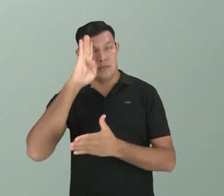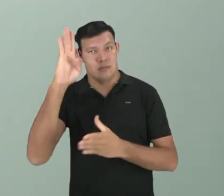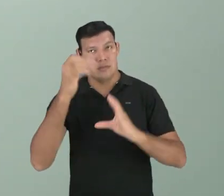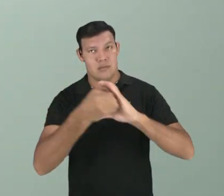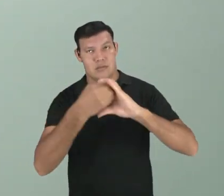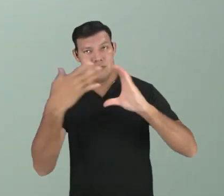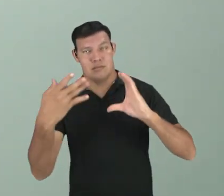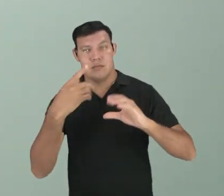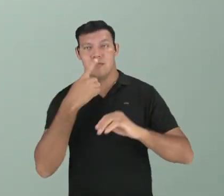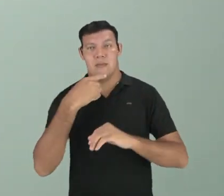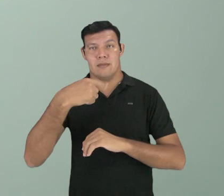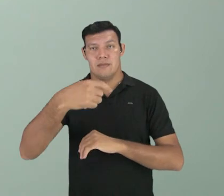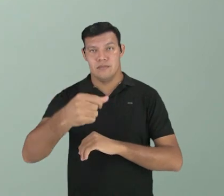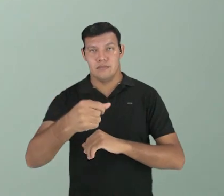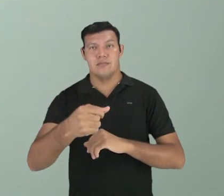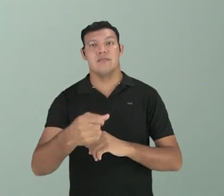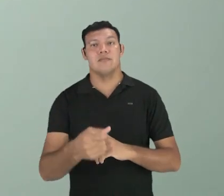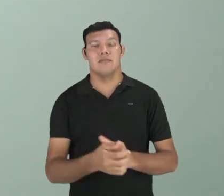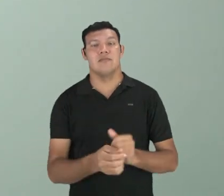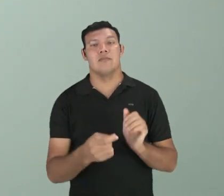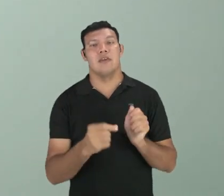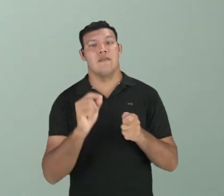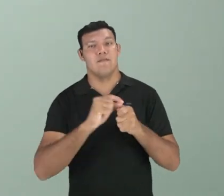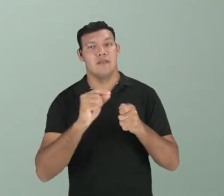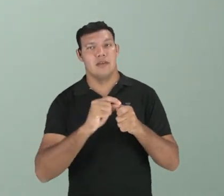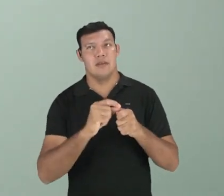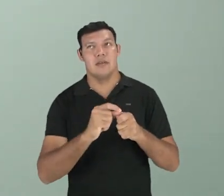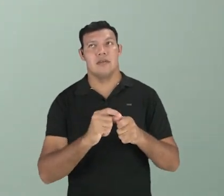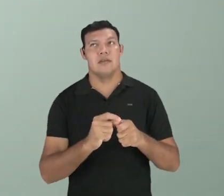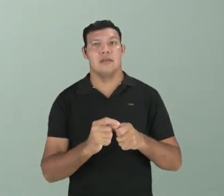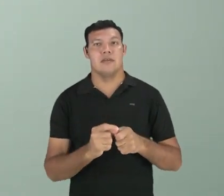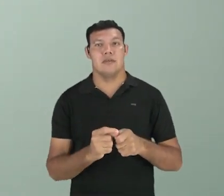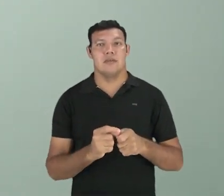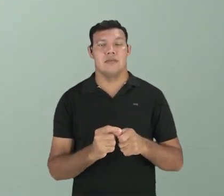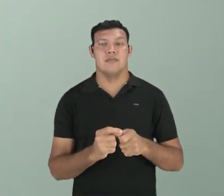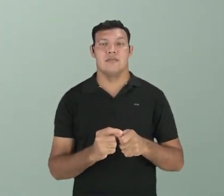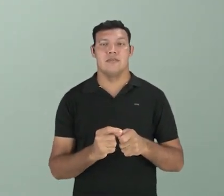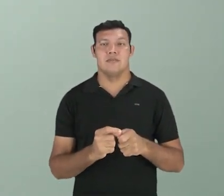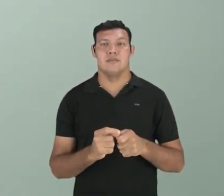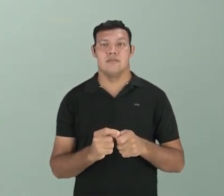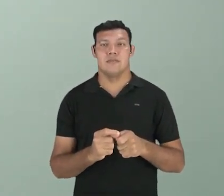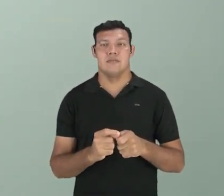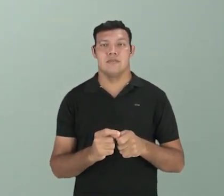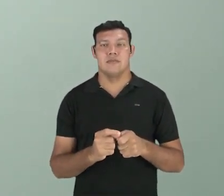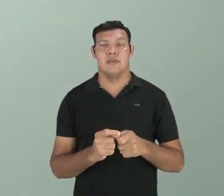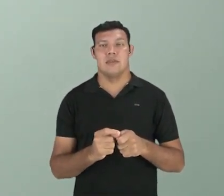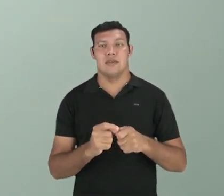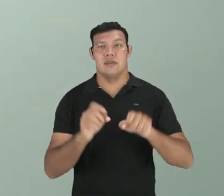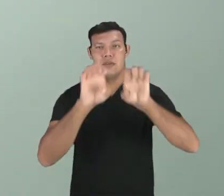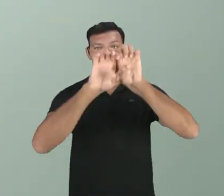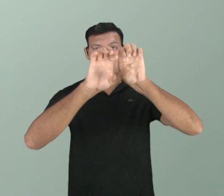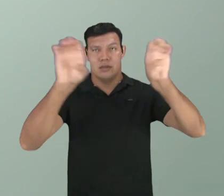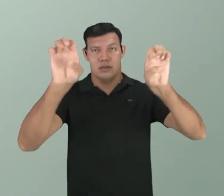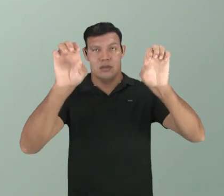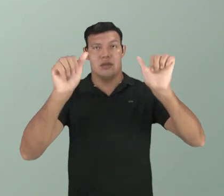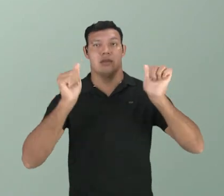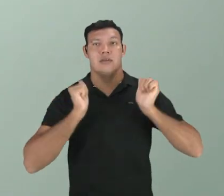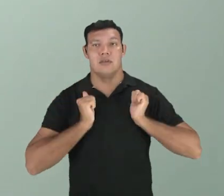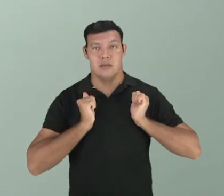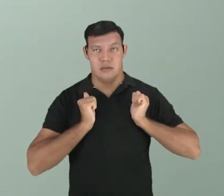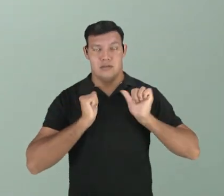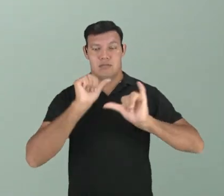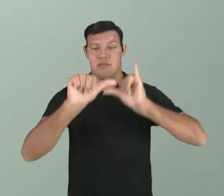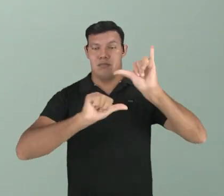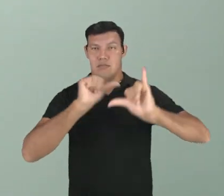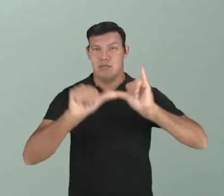dos sais, a gente montou, na verdade, a gente determinou como que a gente monta as reações de neutralização